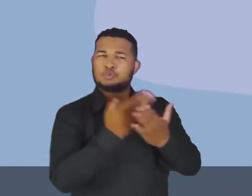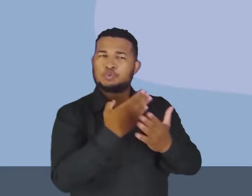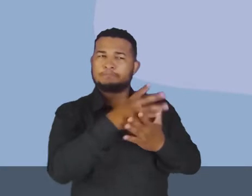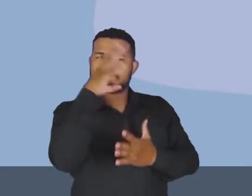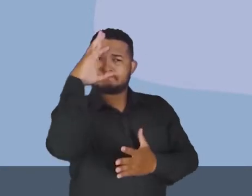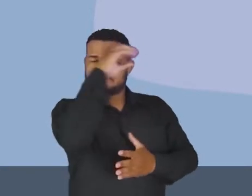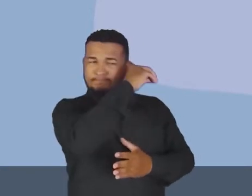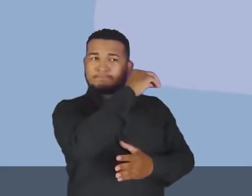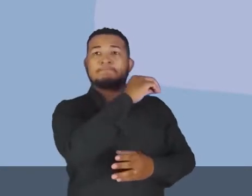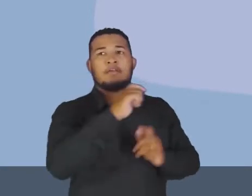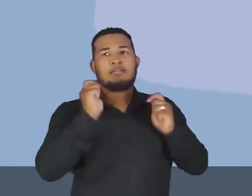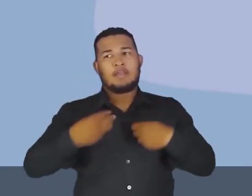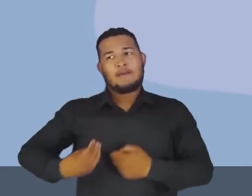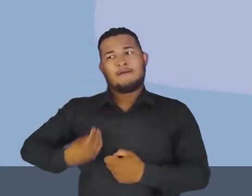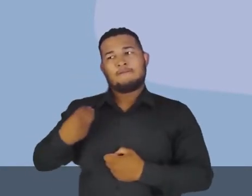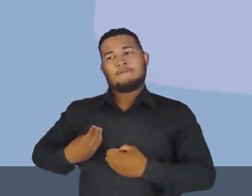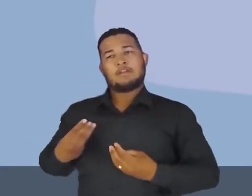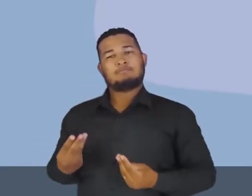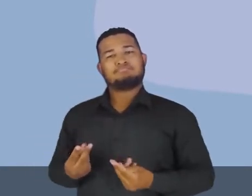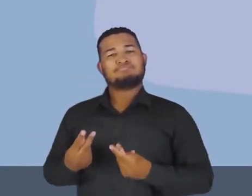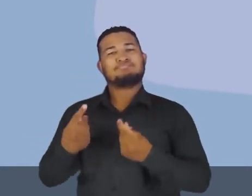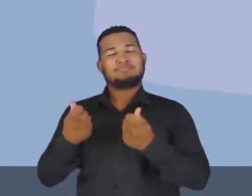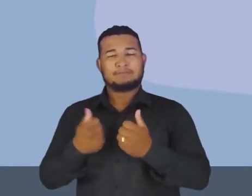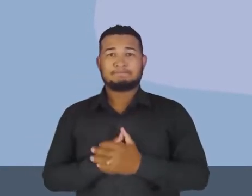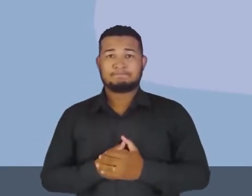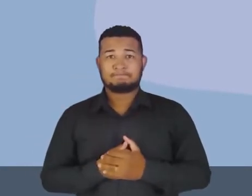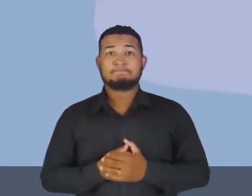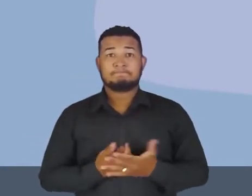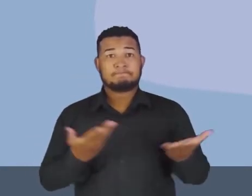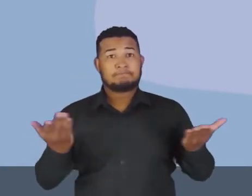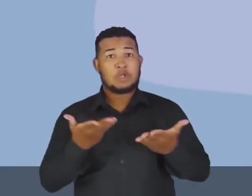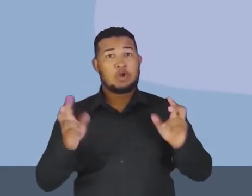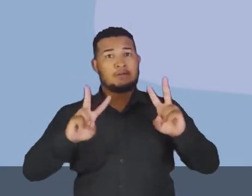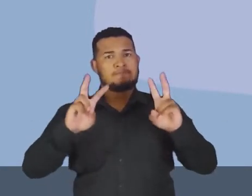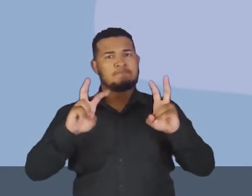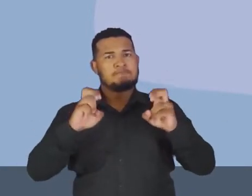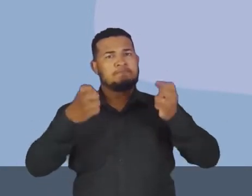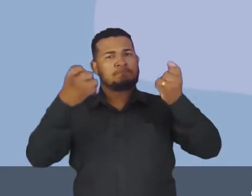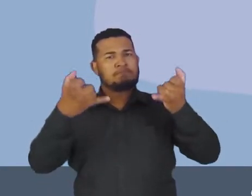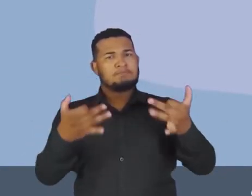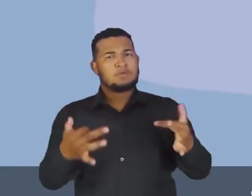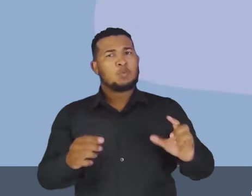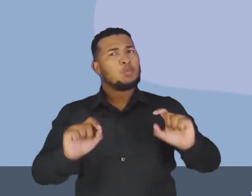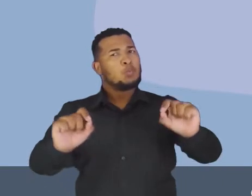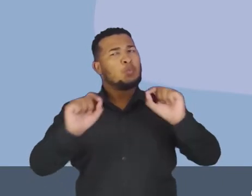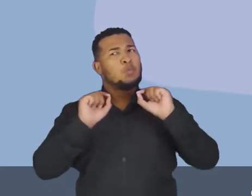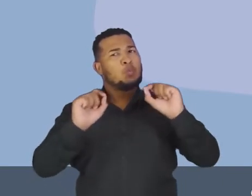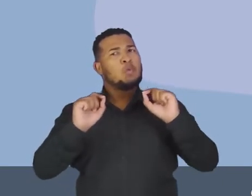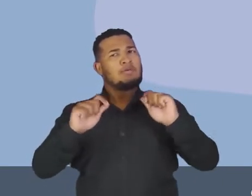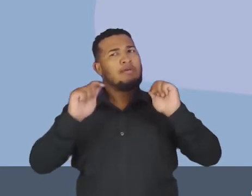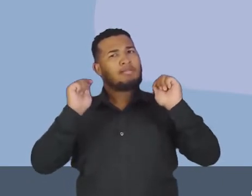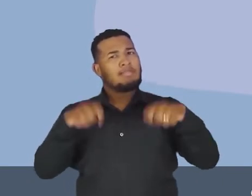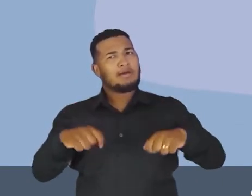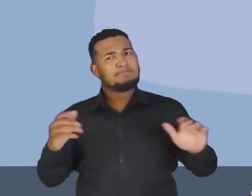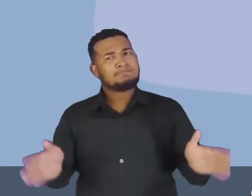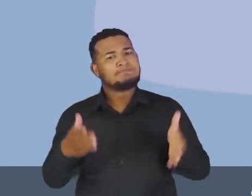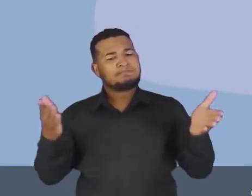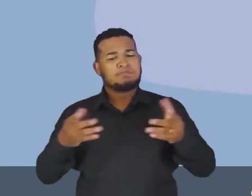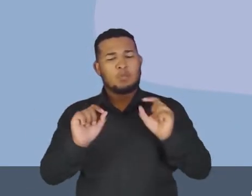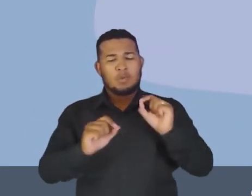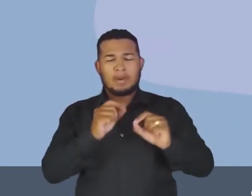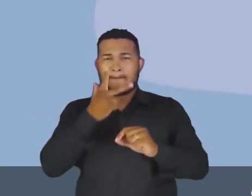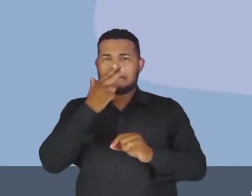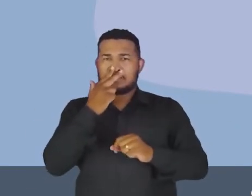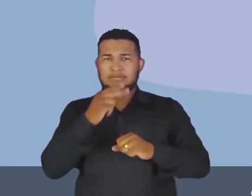de vida. Certo? Então acompanha no slide agora comigo que a gente vai falar um pouquinho sobre o que leva a esse acúmulo de tecido